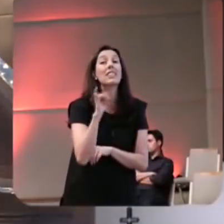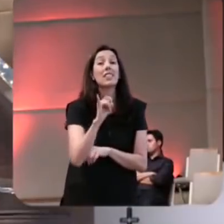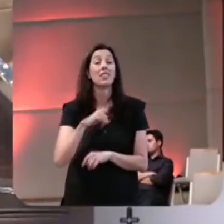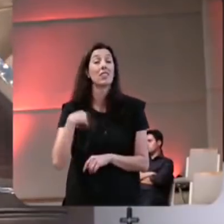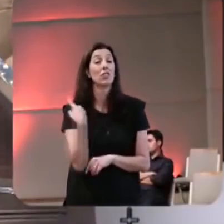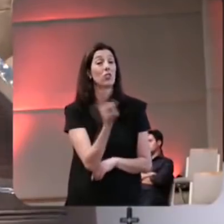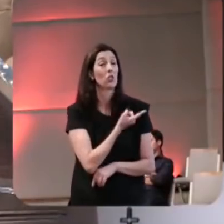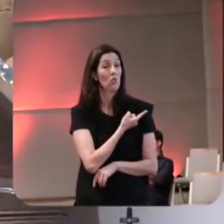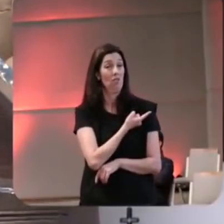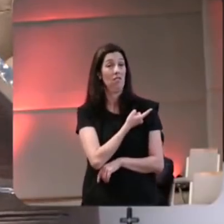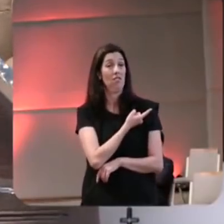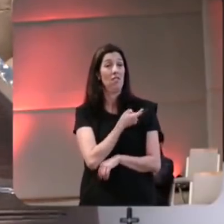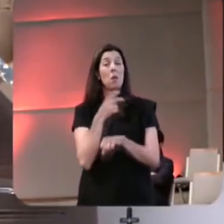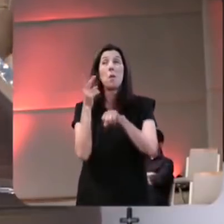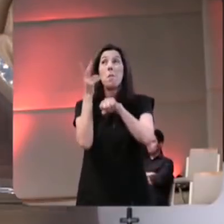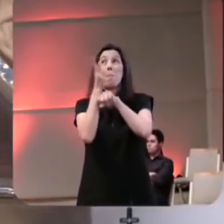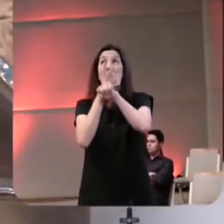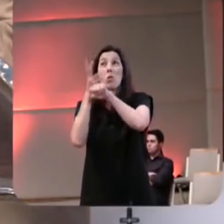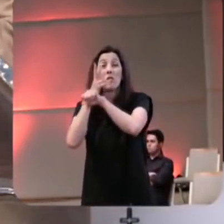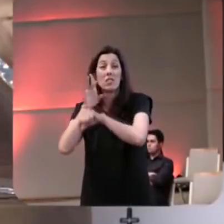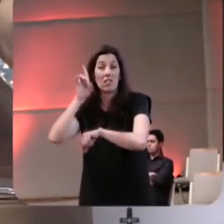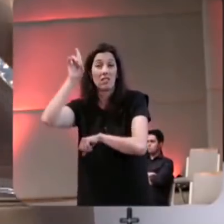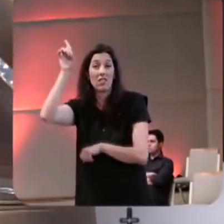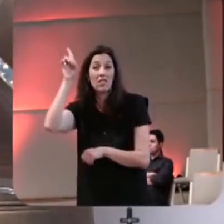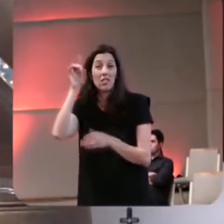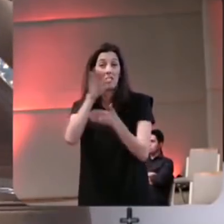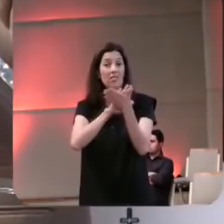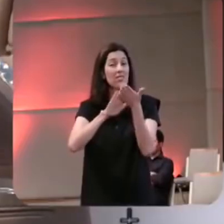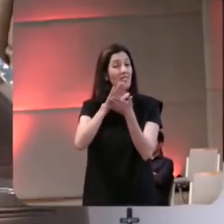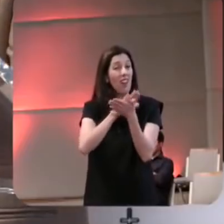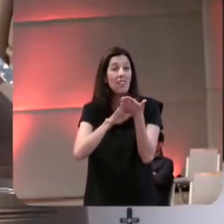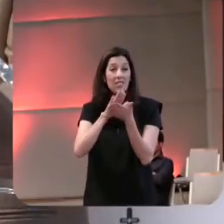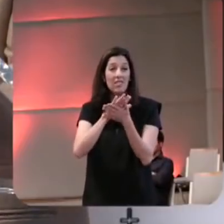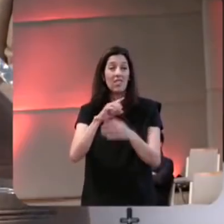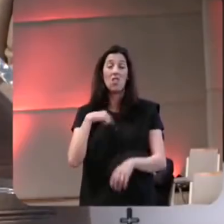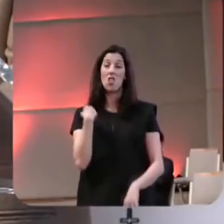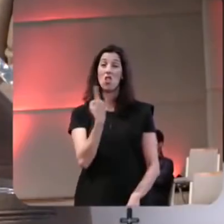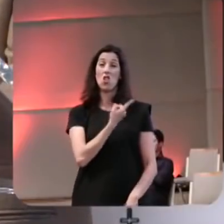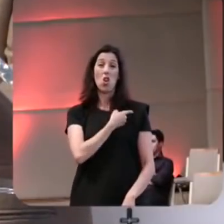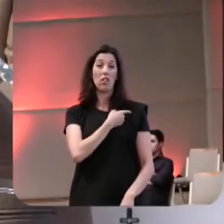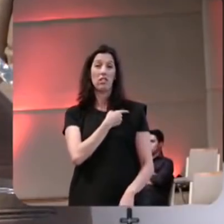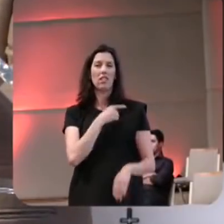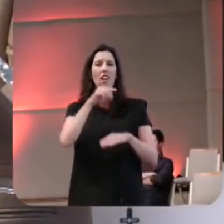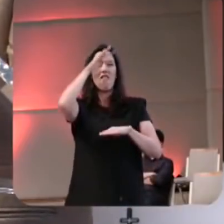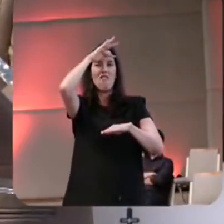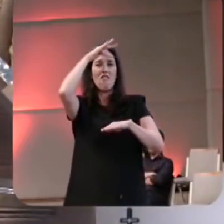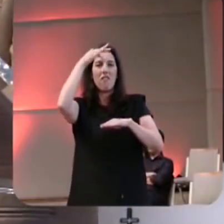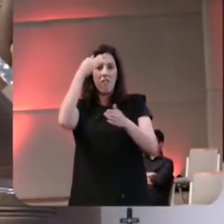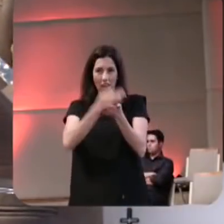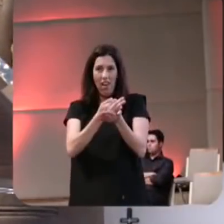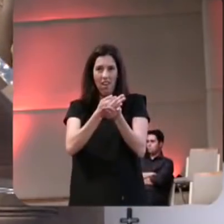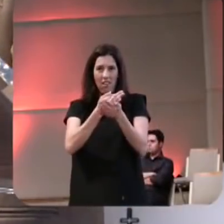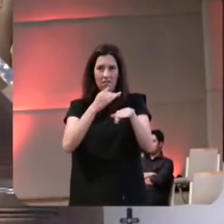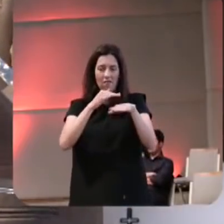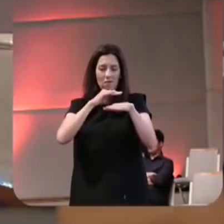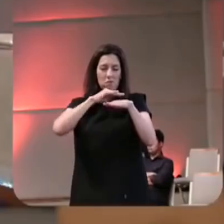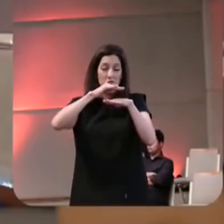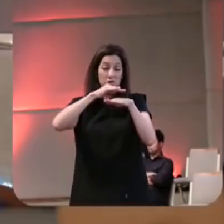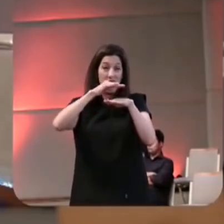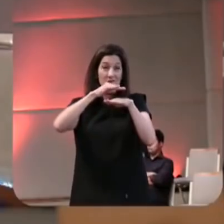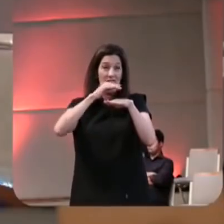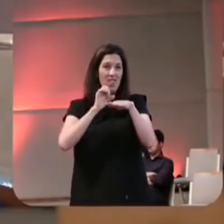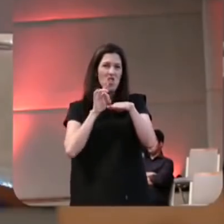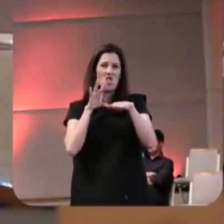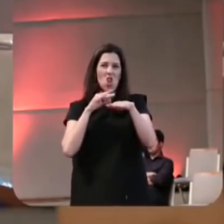a direção de Deus, a gente vai viver na superficialidade da fé. Por isso há muitos